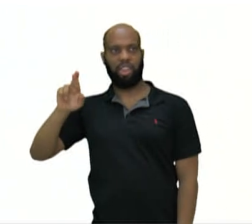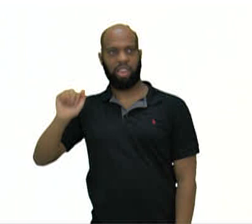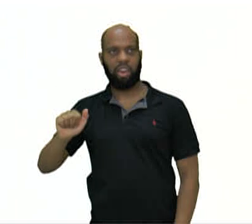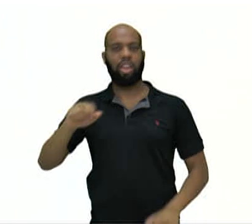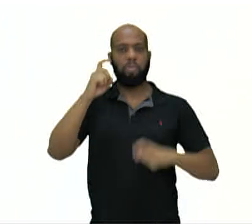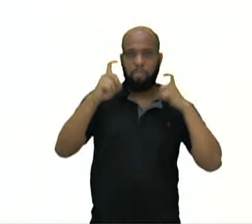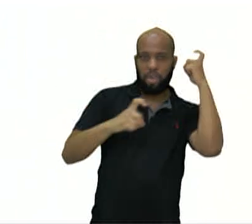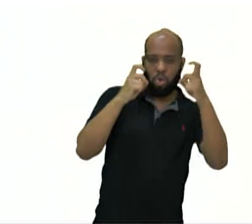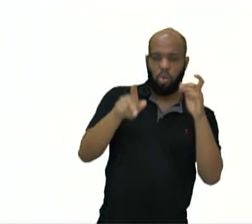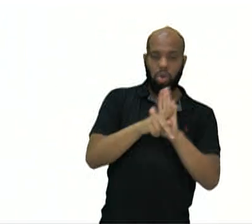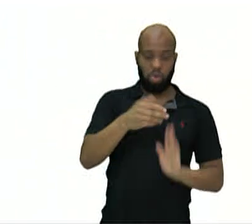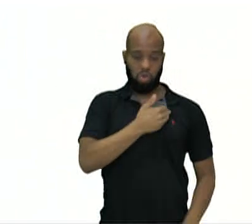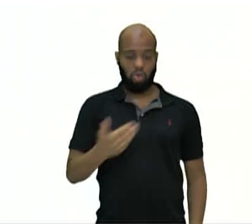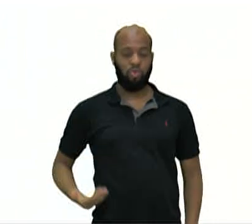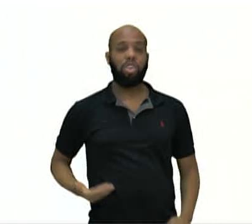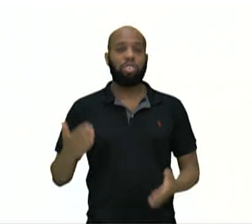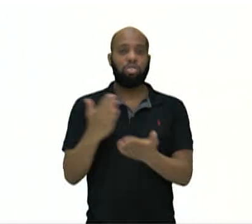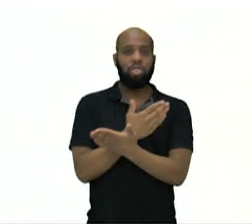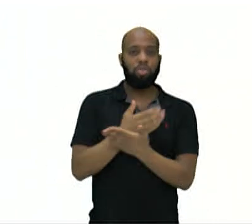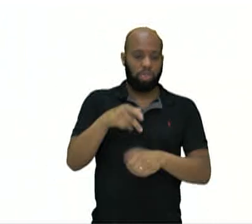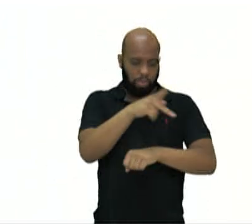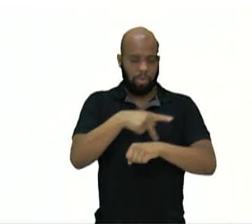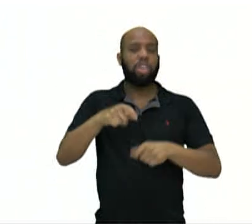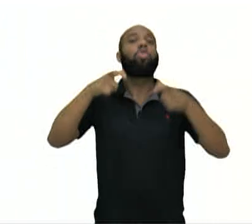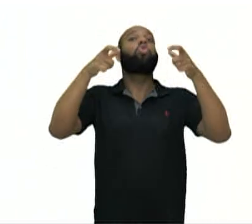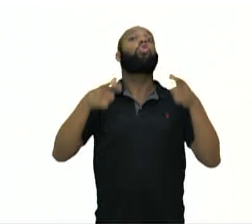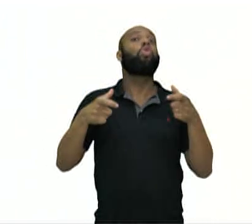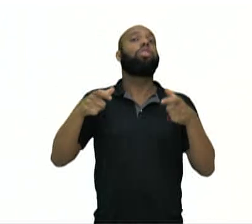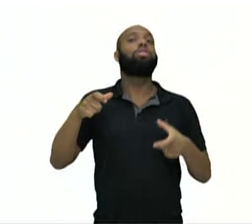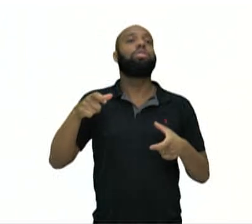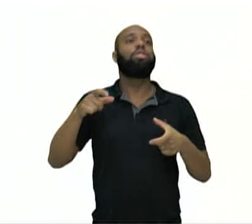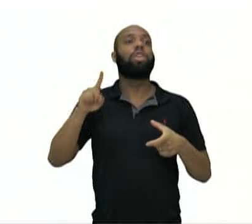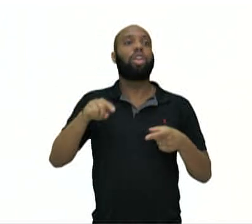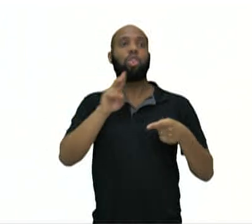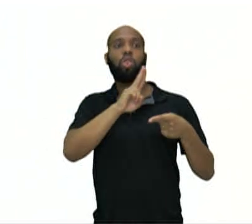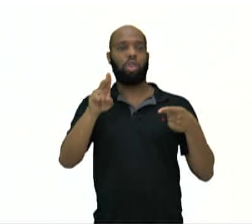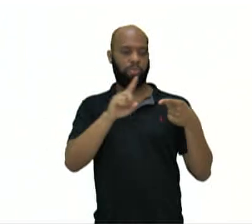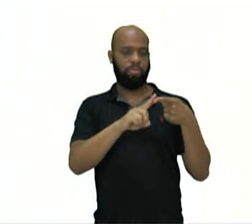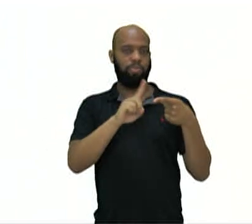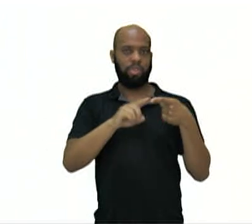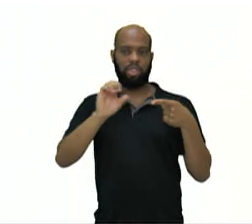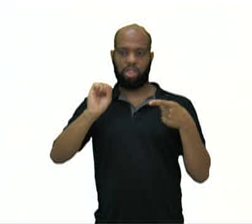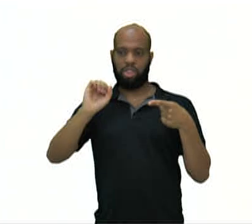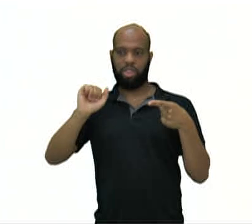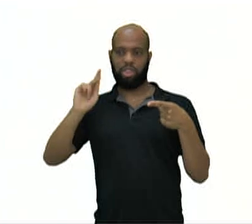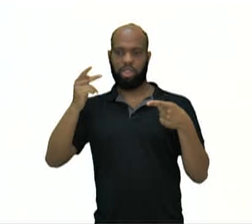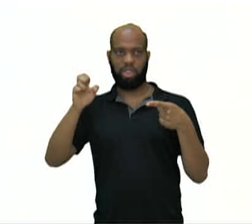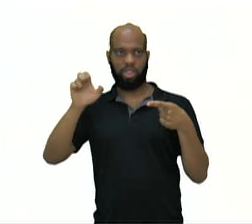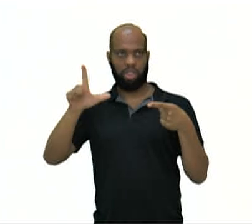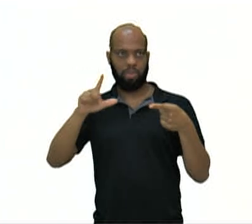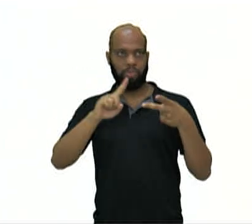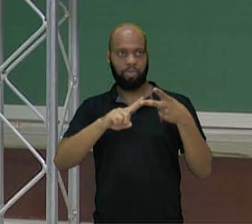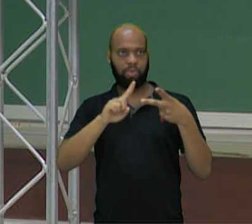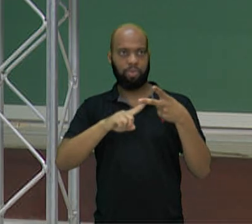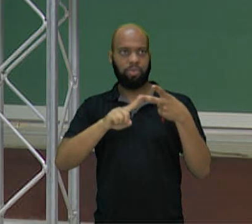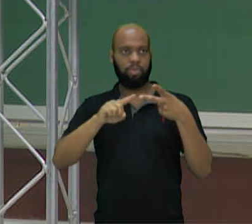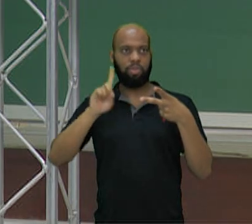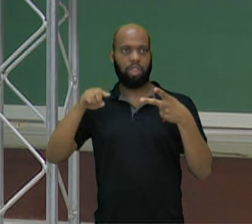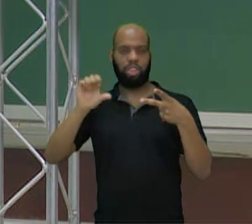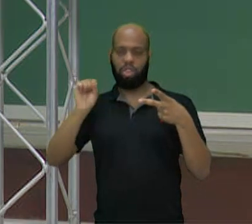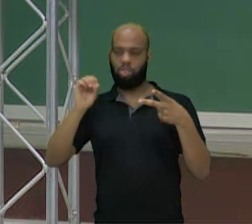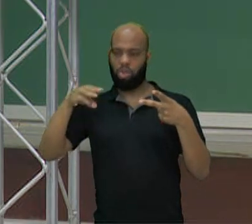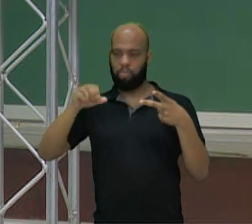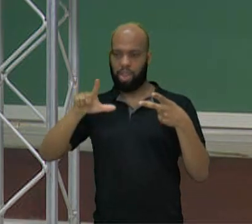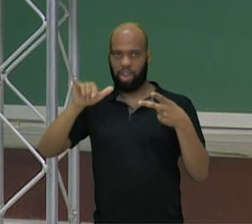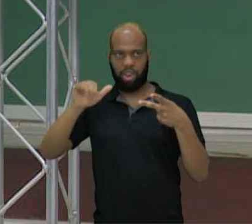preocupa o governo de alguns países. A região mencionada é a região do Sahel, a região da Somália, o chifre da África, ou a região do